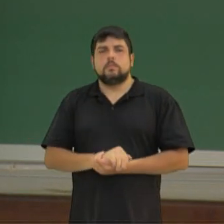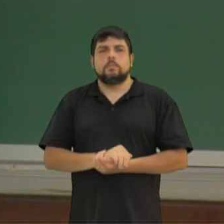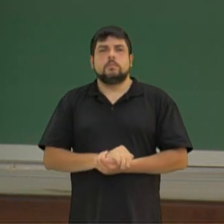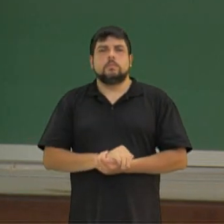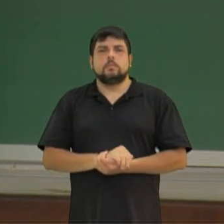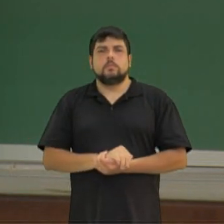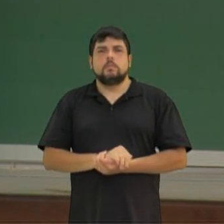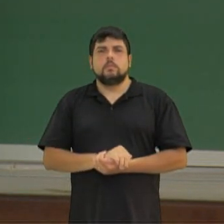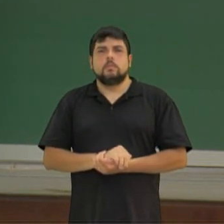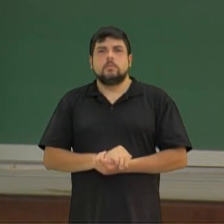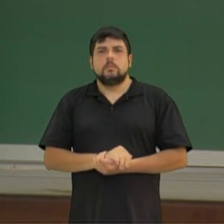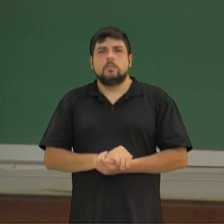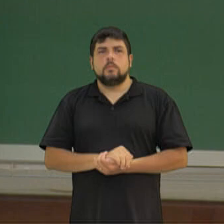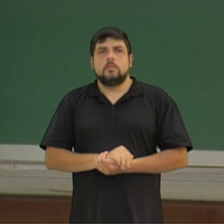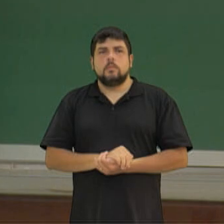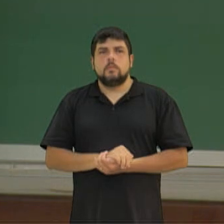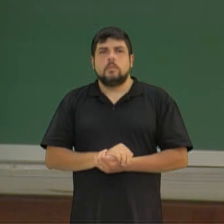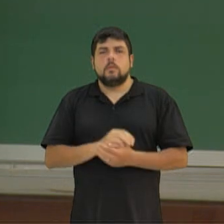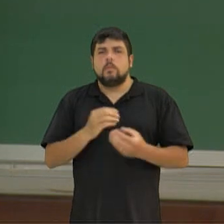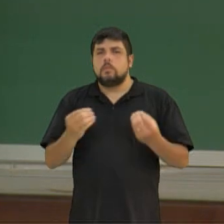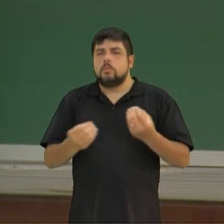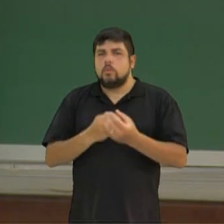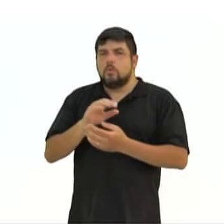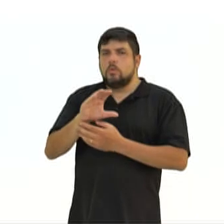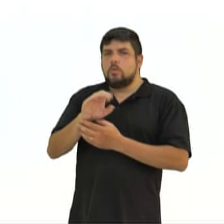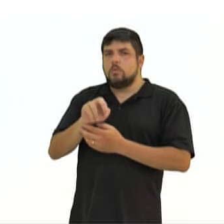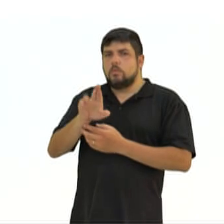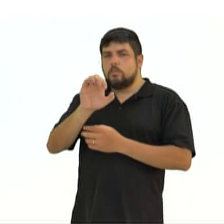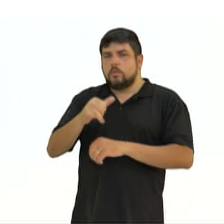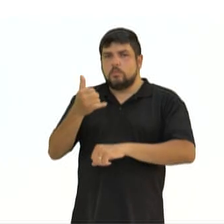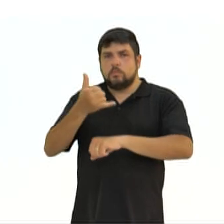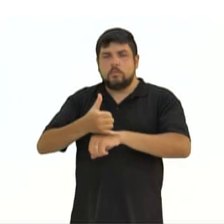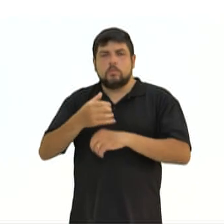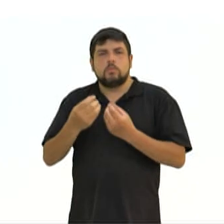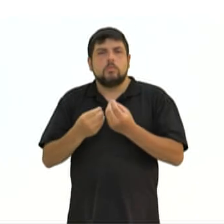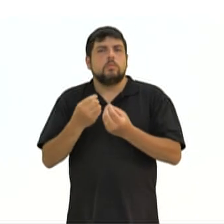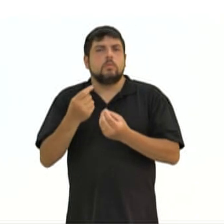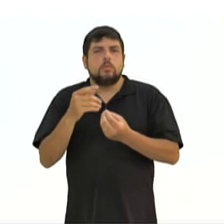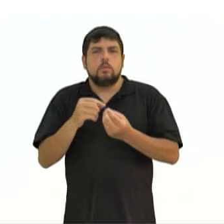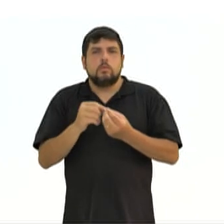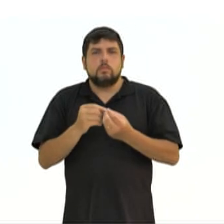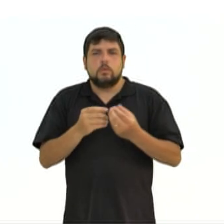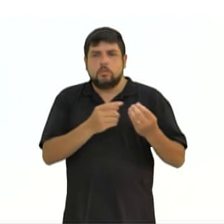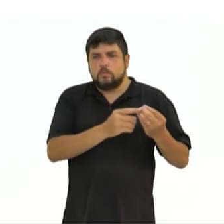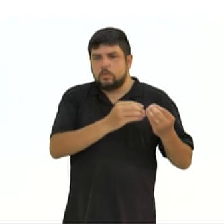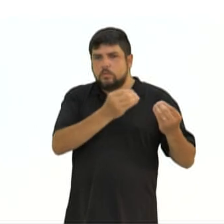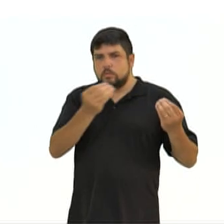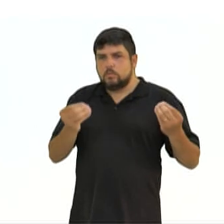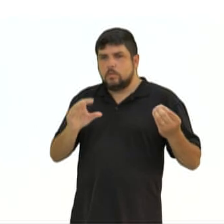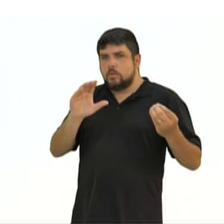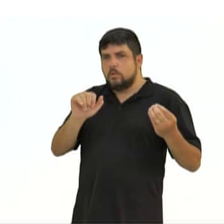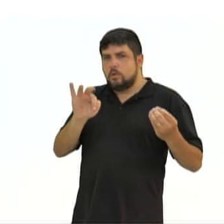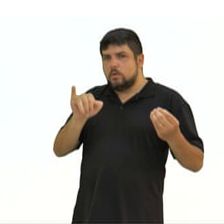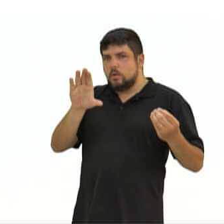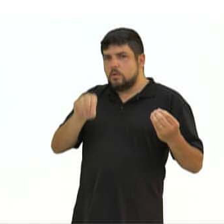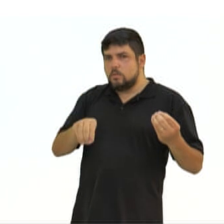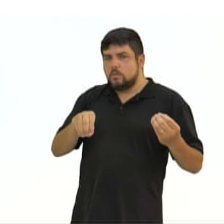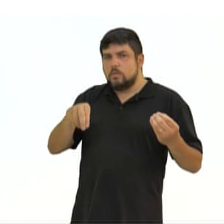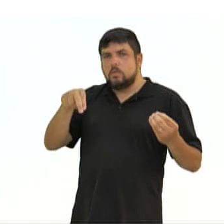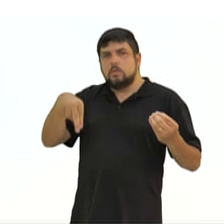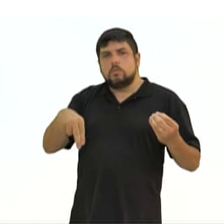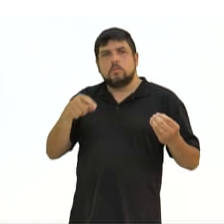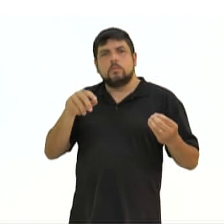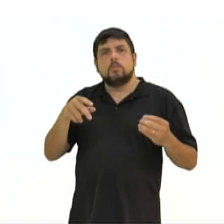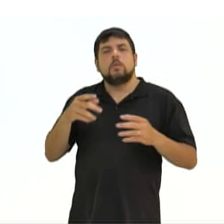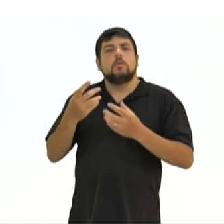O cobre metálico então perdeu os elétrons, ou seja, ele doou esses elétrons para o cátion prata, causando a sua